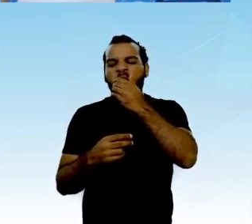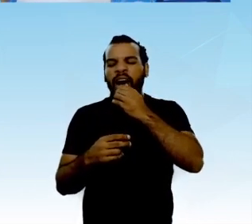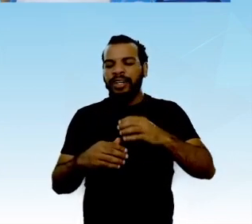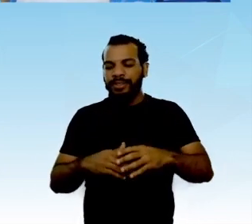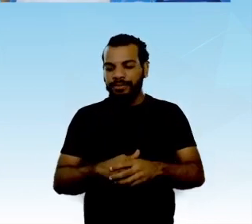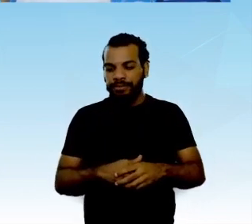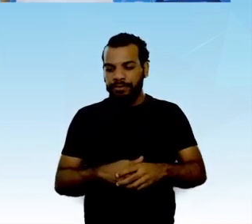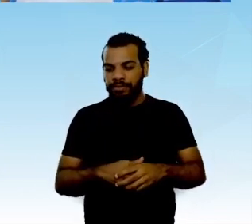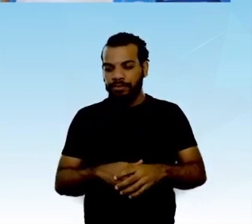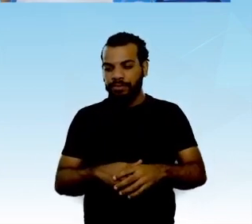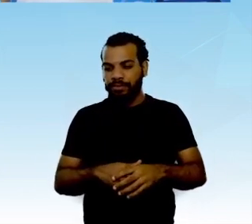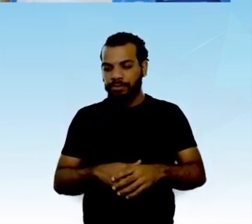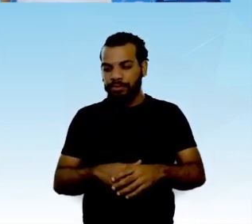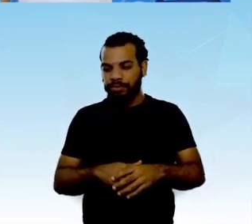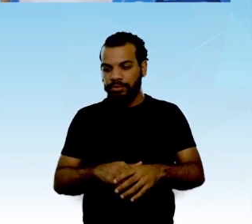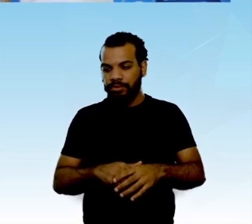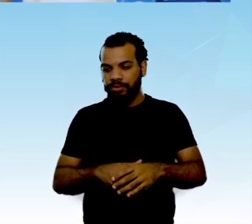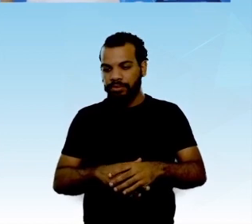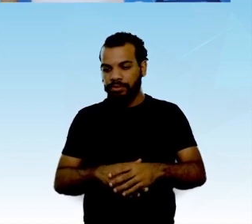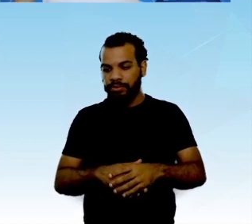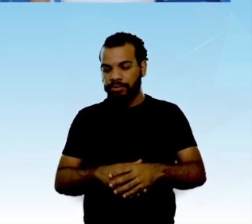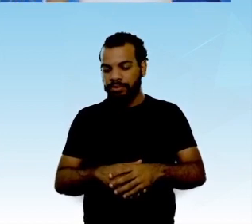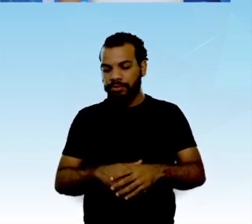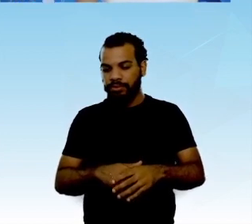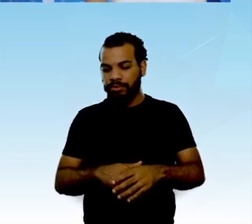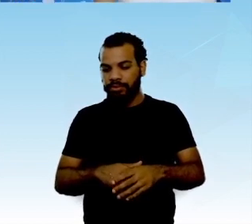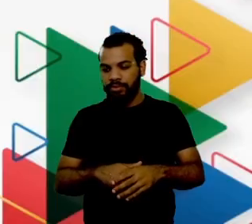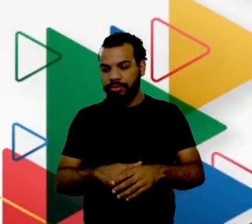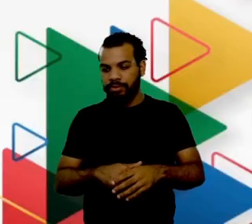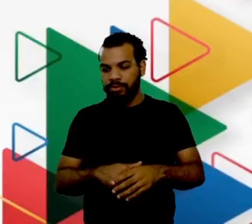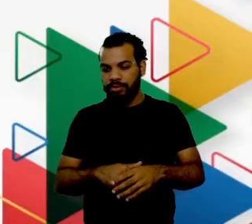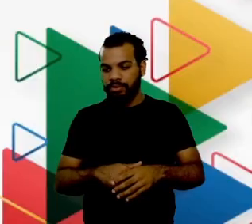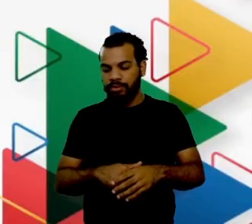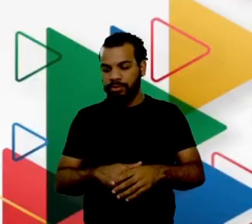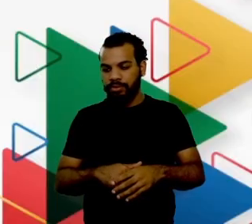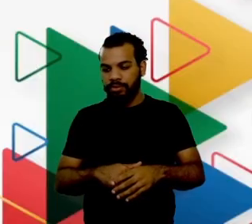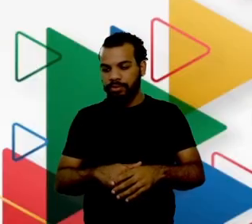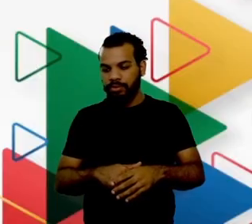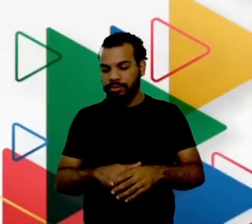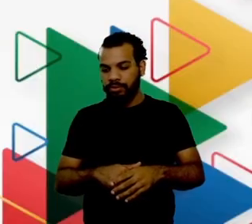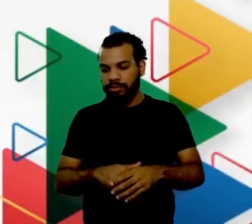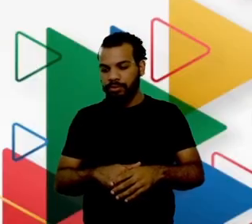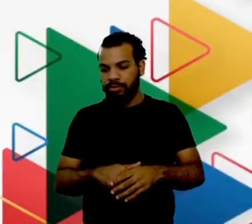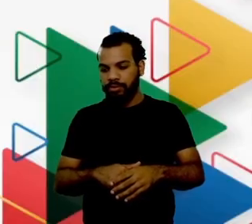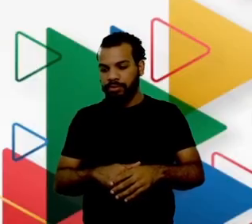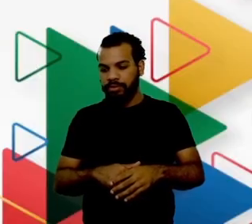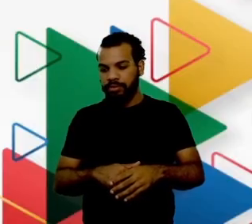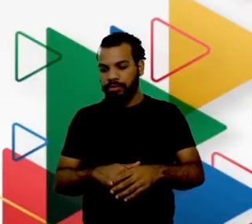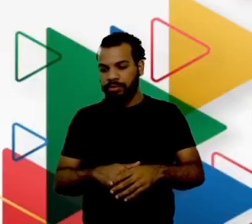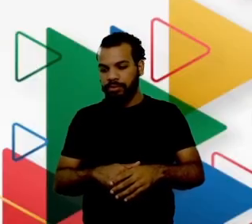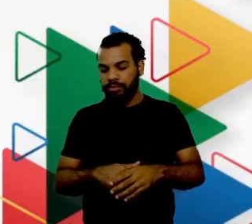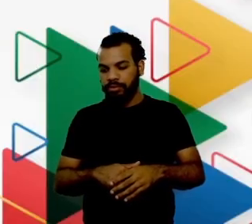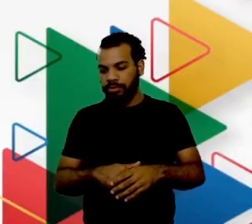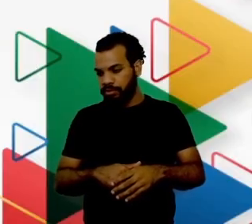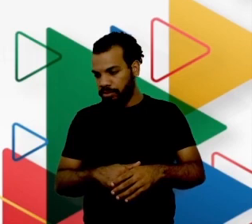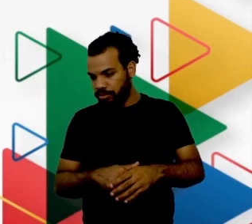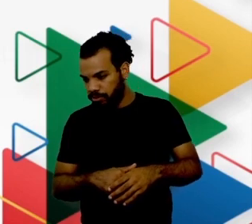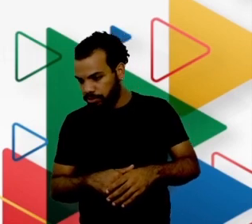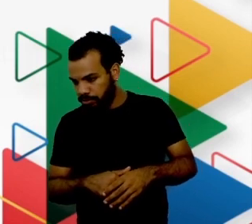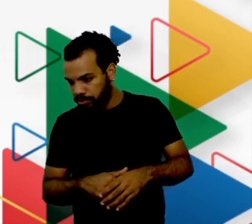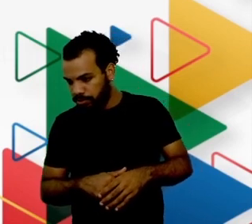agora praticar. Respira fundo. Você é capaz, galera? Vamos